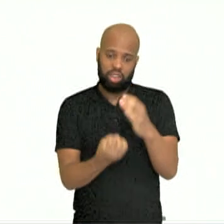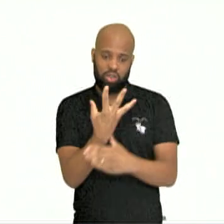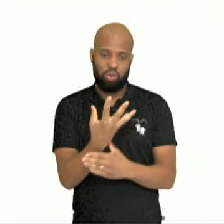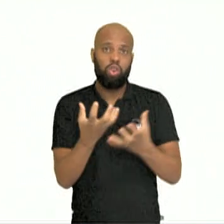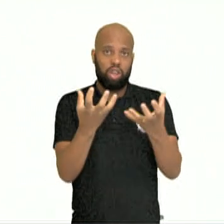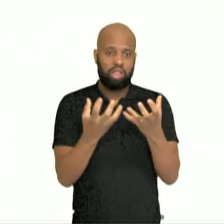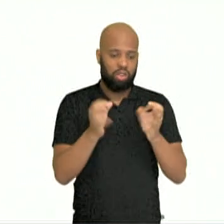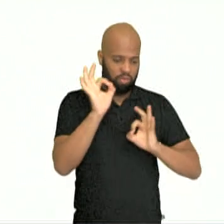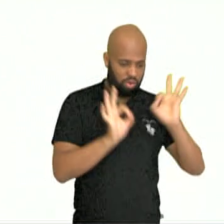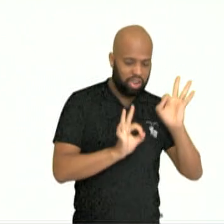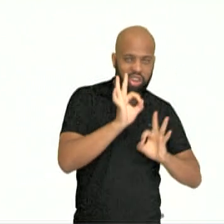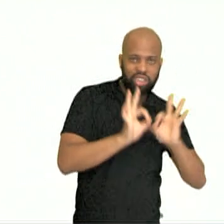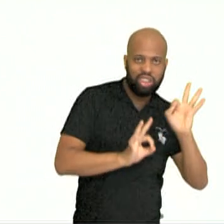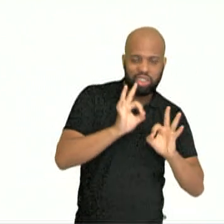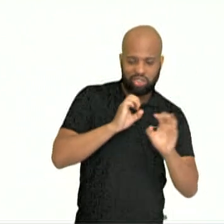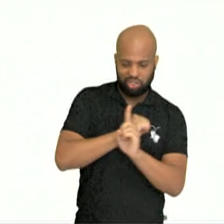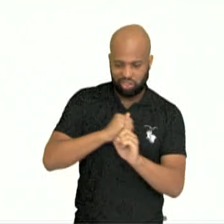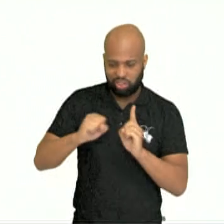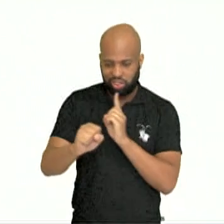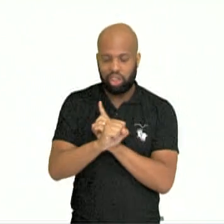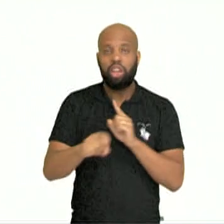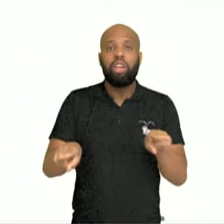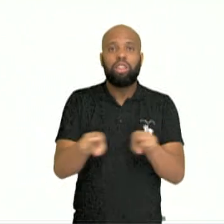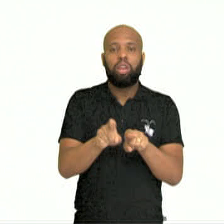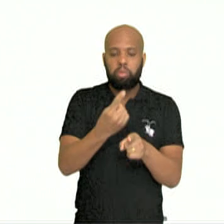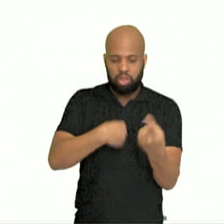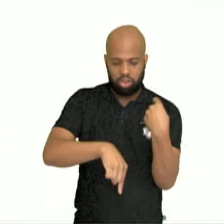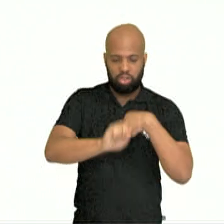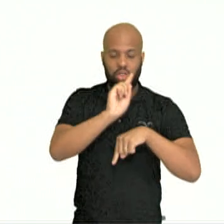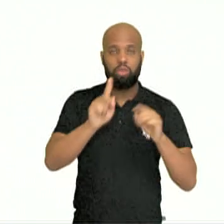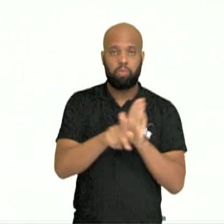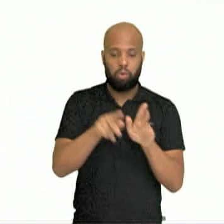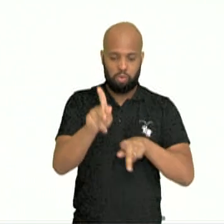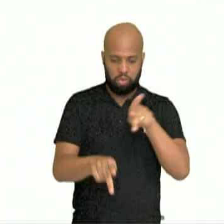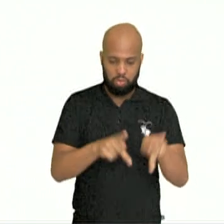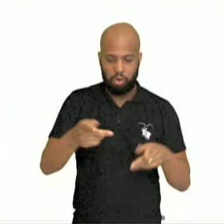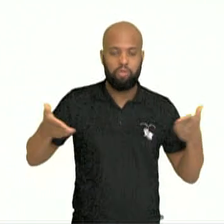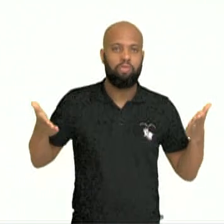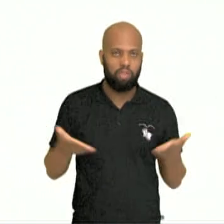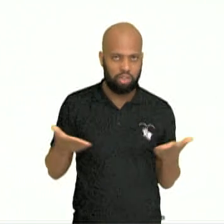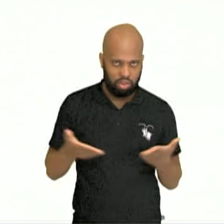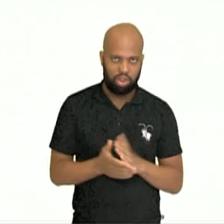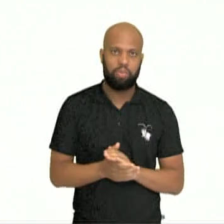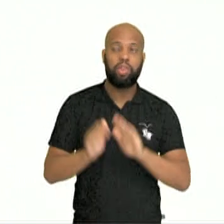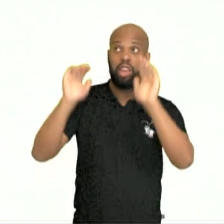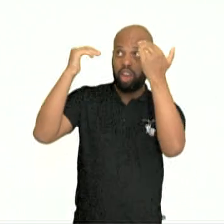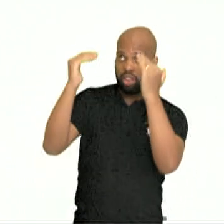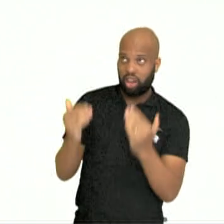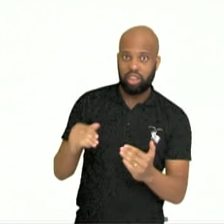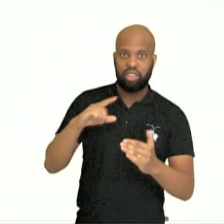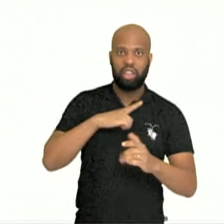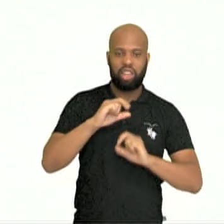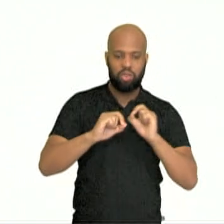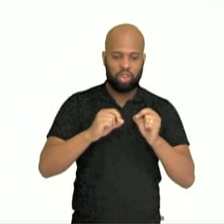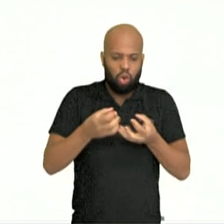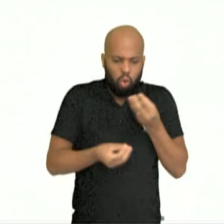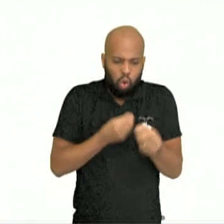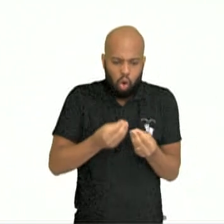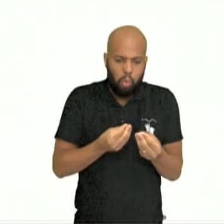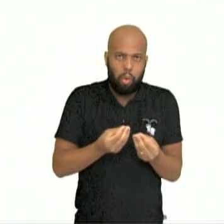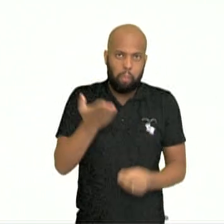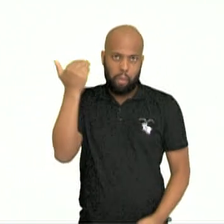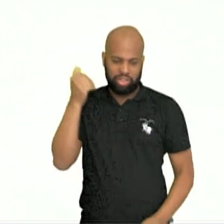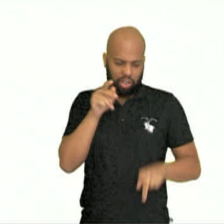ordem social e o progresso da civilização moderna. Analisar os movimentos das sociedades no